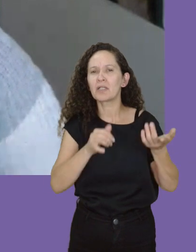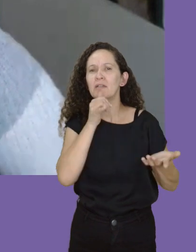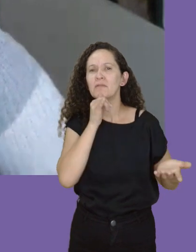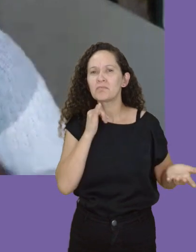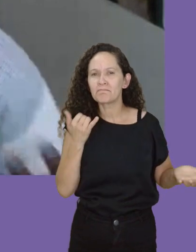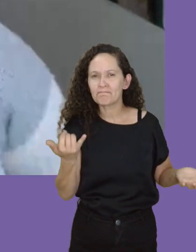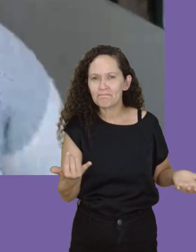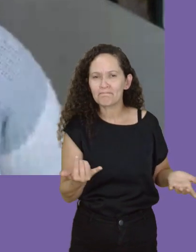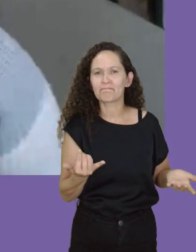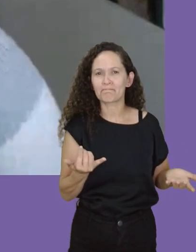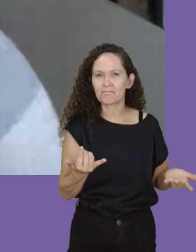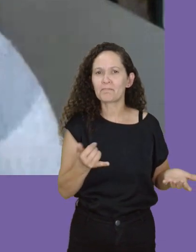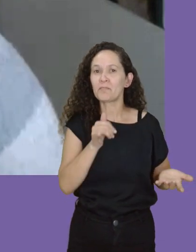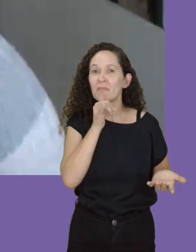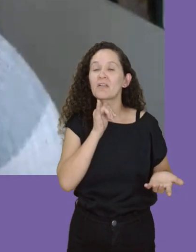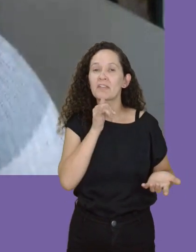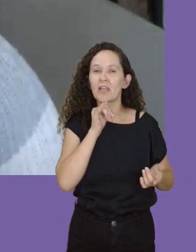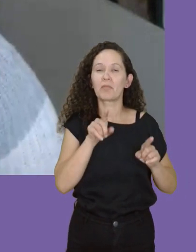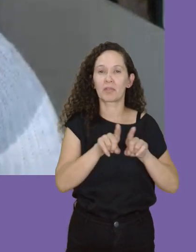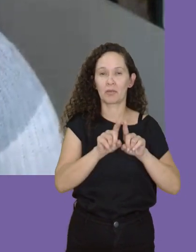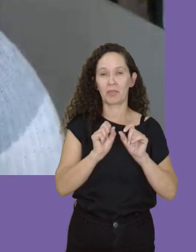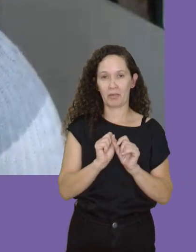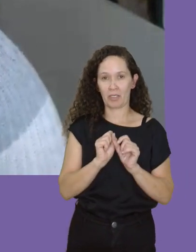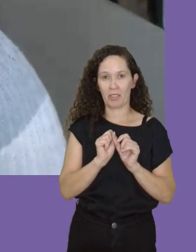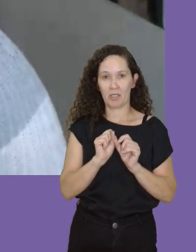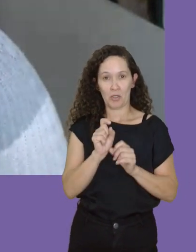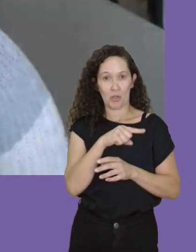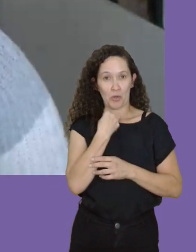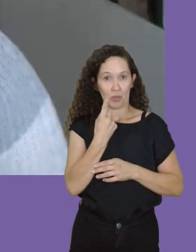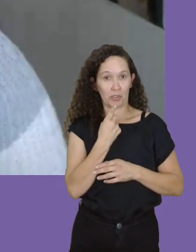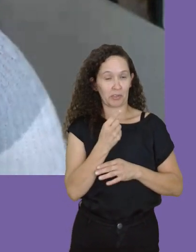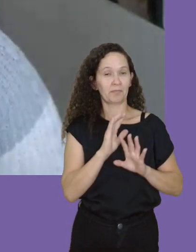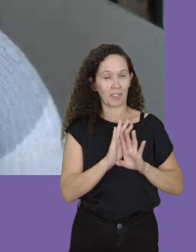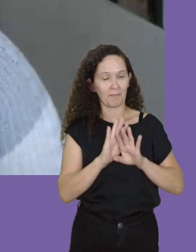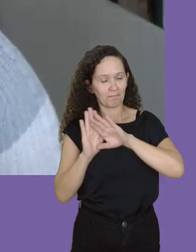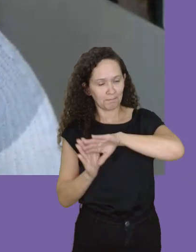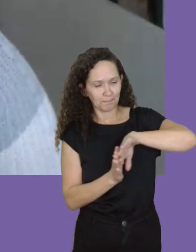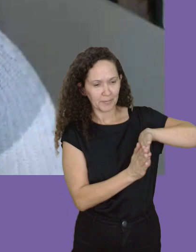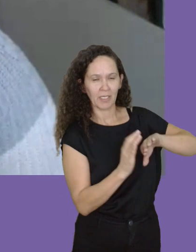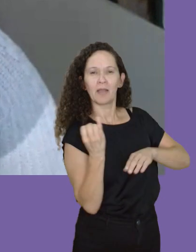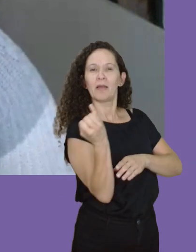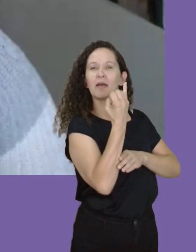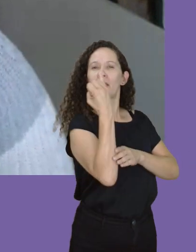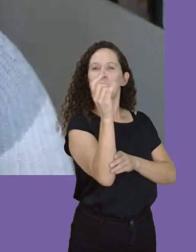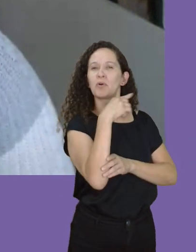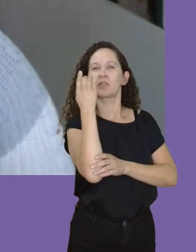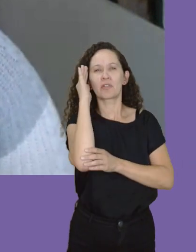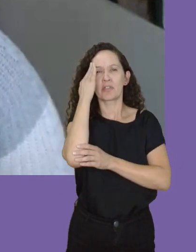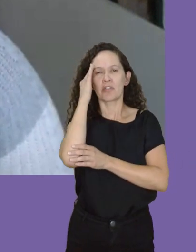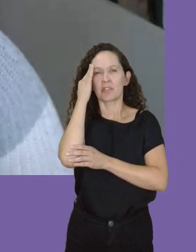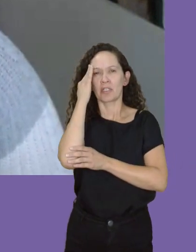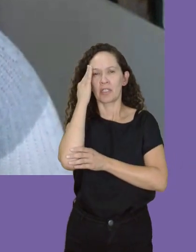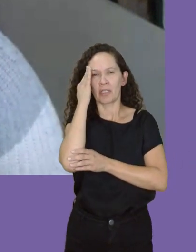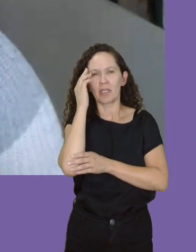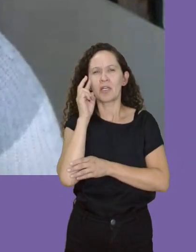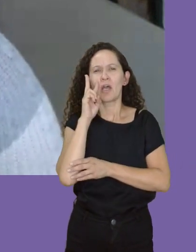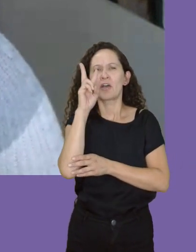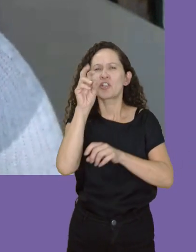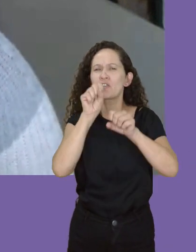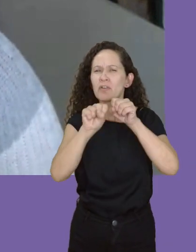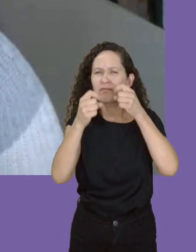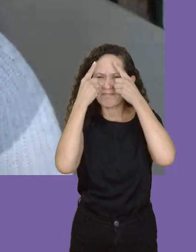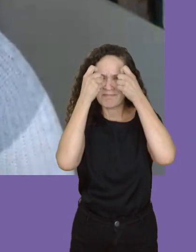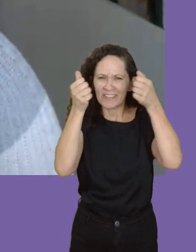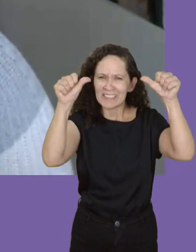Portanto, para concluir e deixar também, né, seguir o nosso papo, é importante a gente compreender que as cenas extremas,